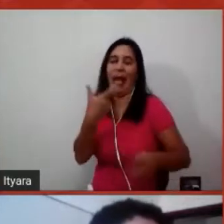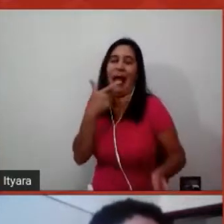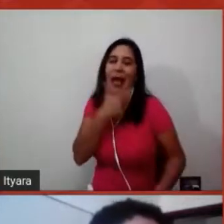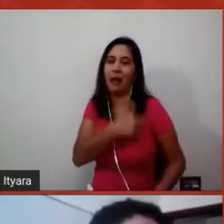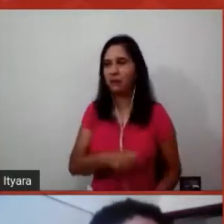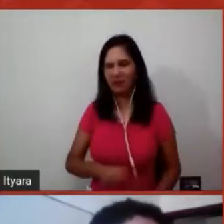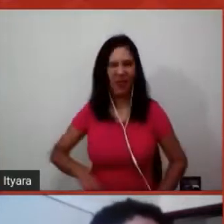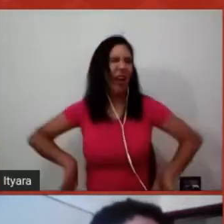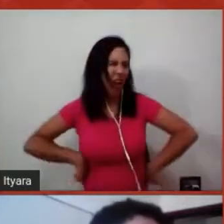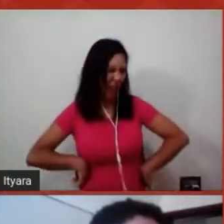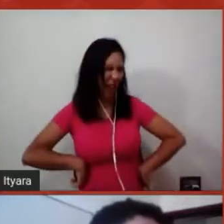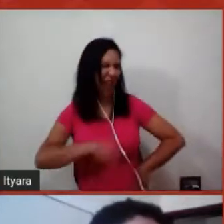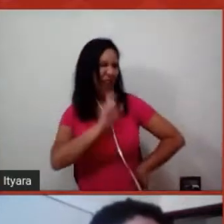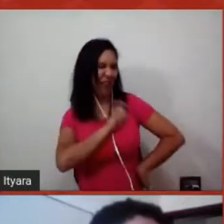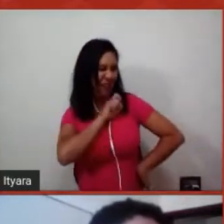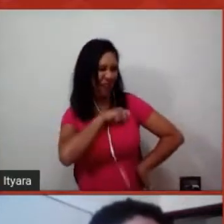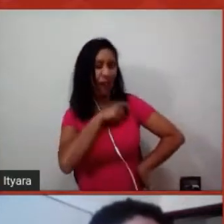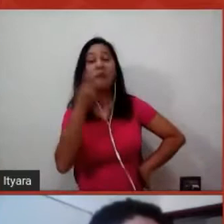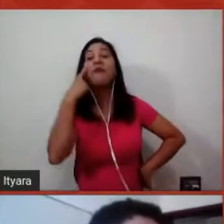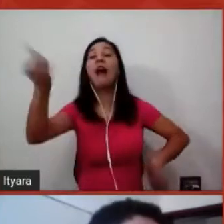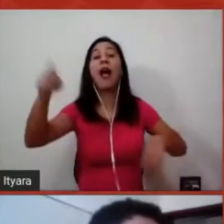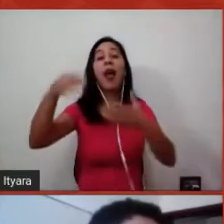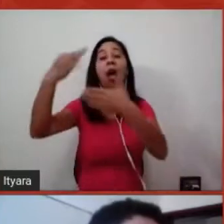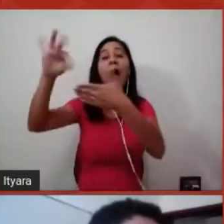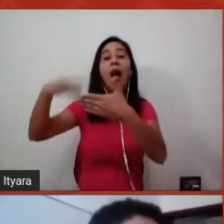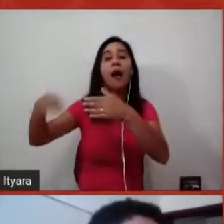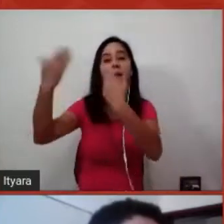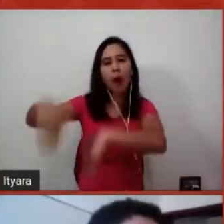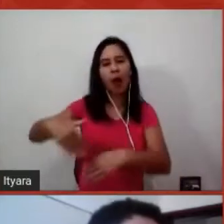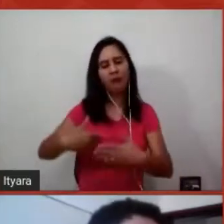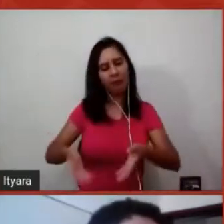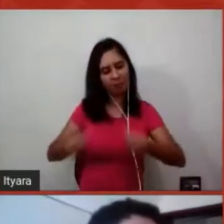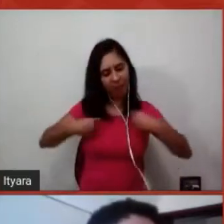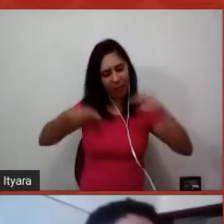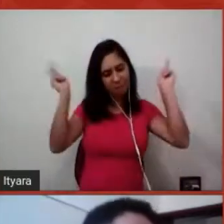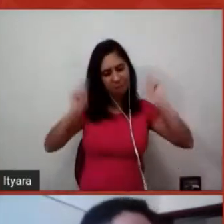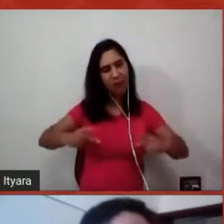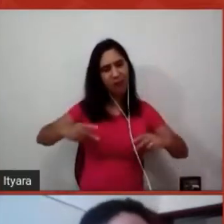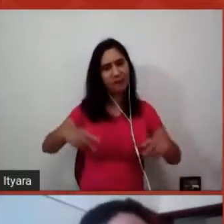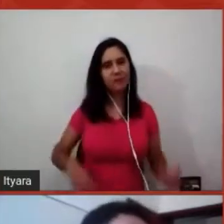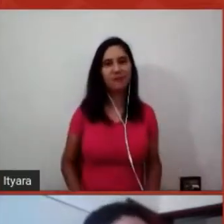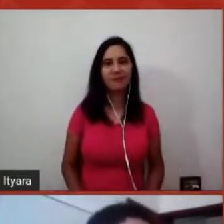Seu sacana, vai conferir o gabarito e me deixe em paz.